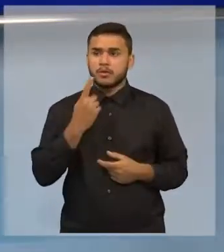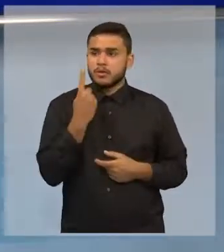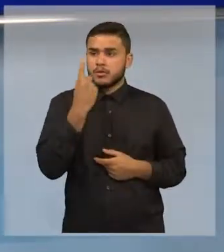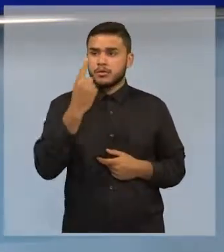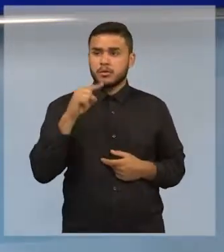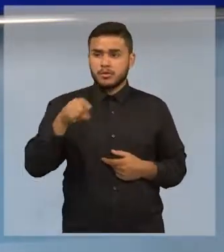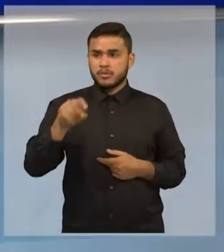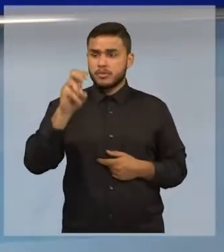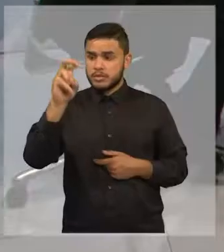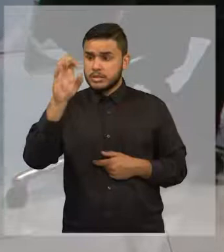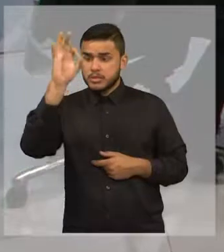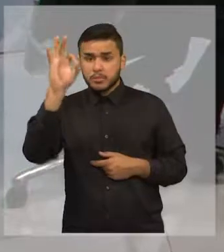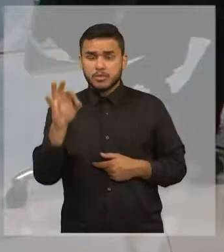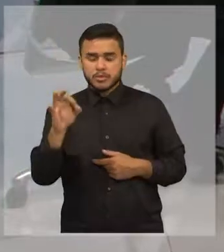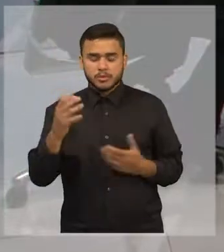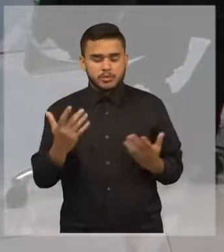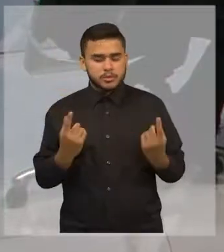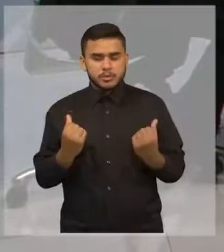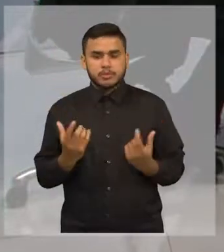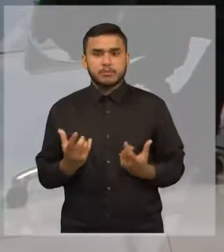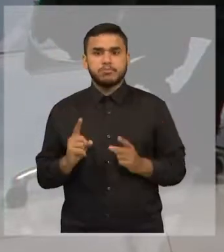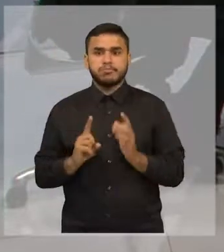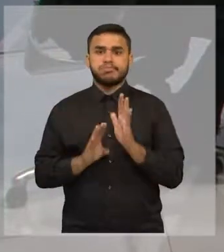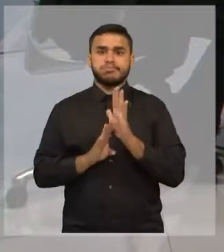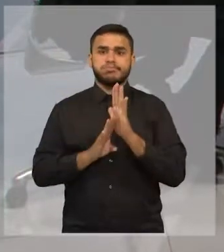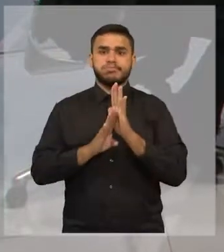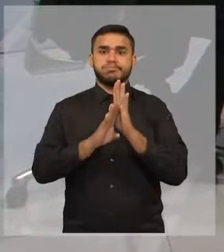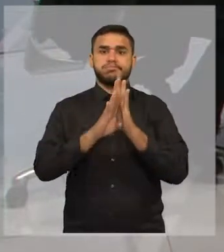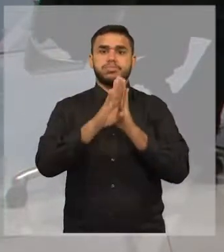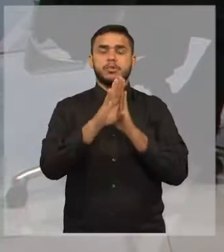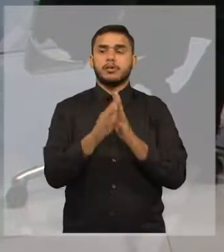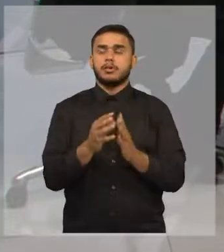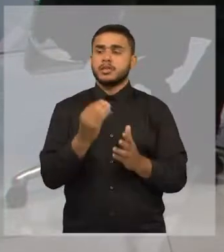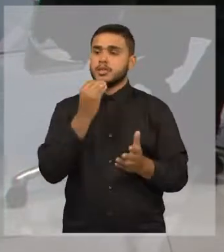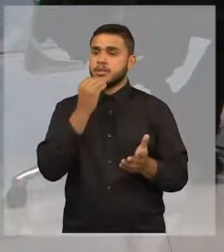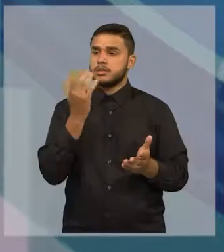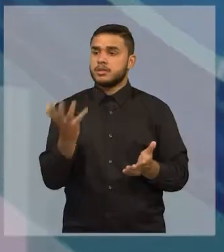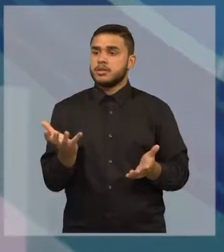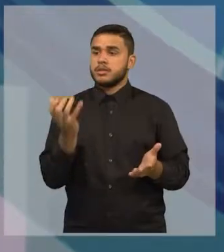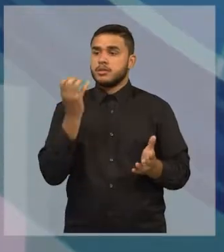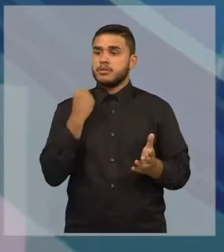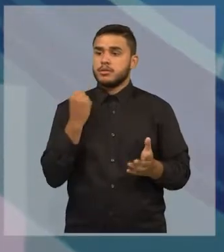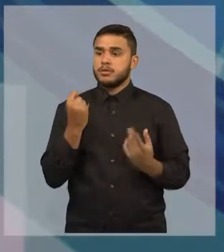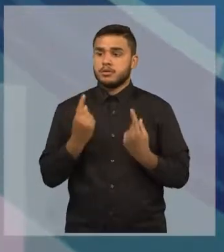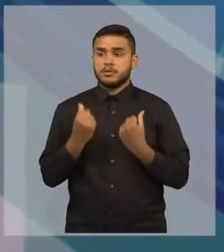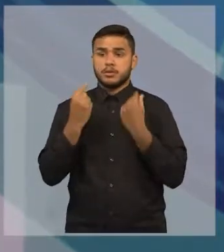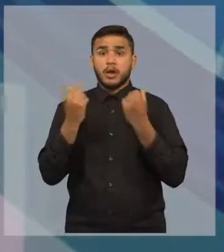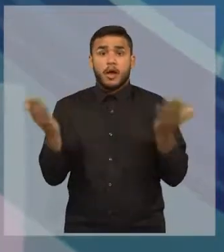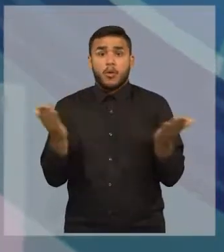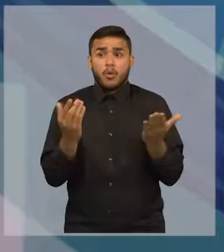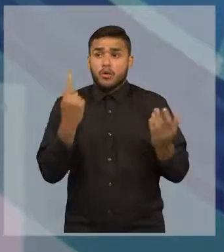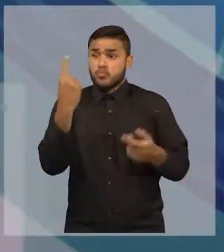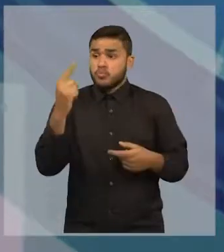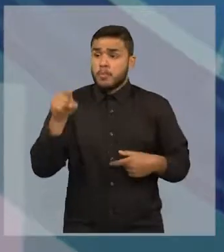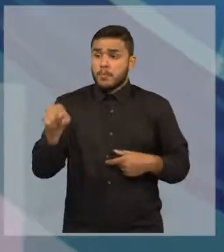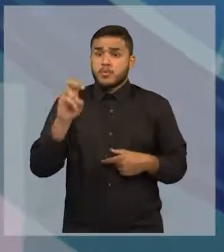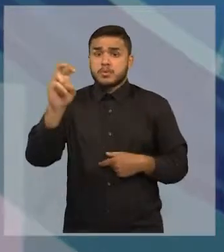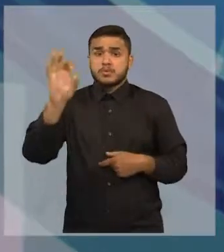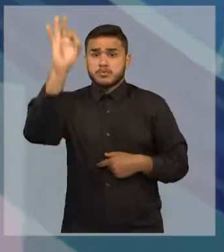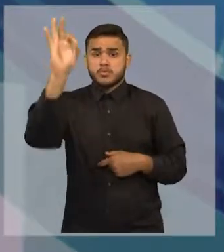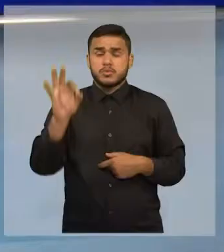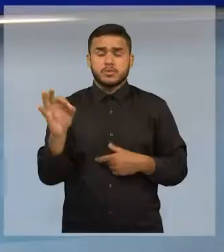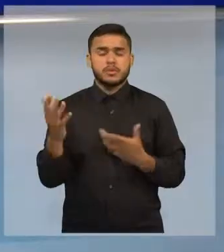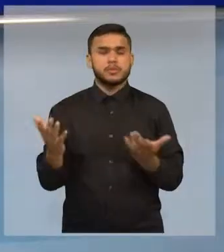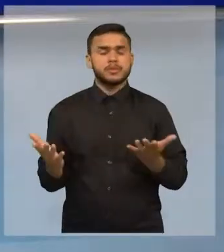para 1,5%. Então, eu tinha uma previsão de arrecadação sobre 2,5% e agora eu passo a ter uma previsão de